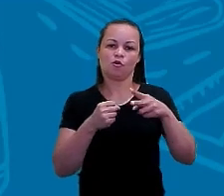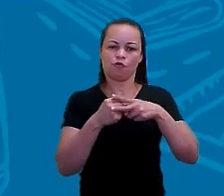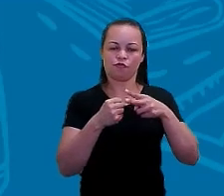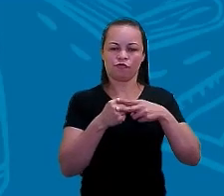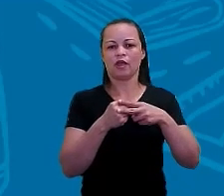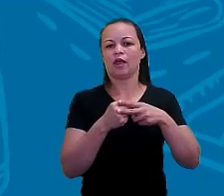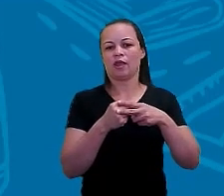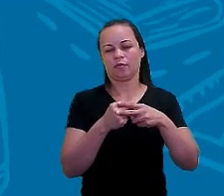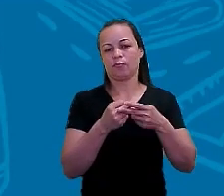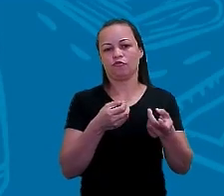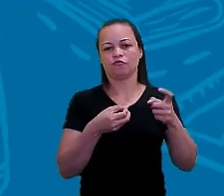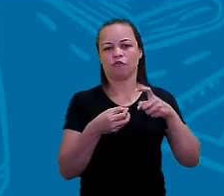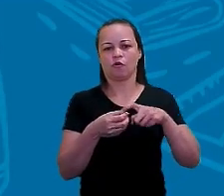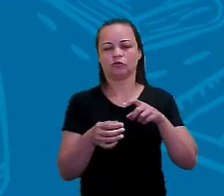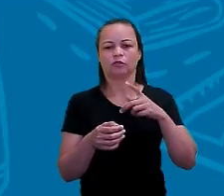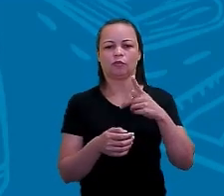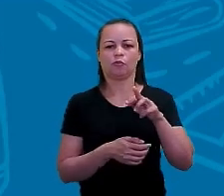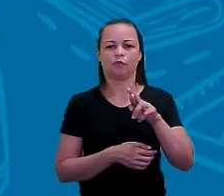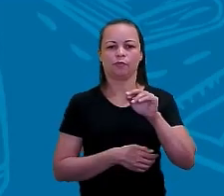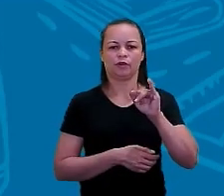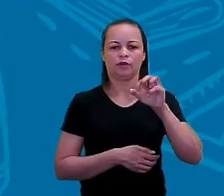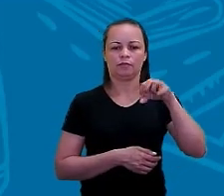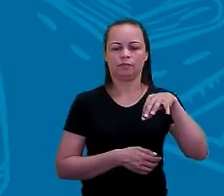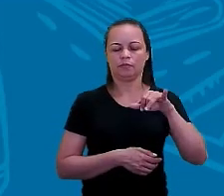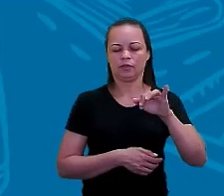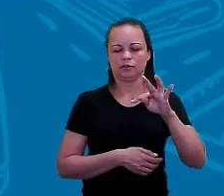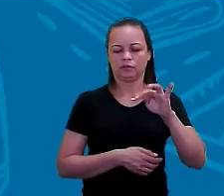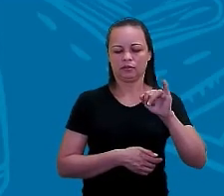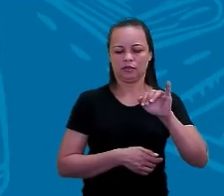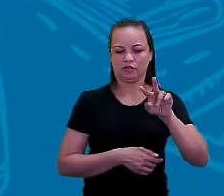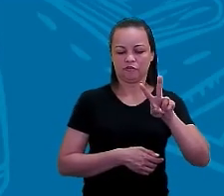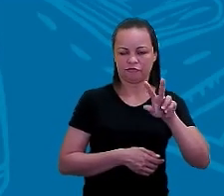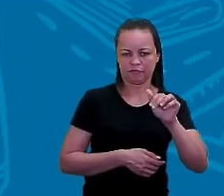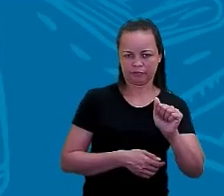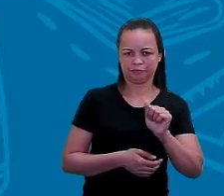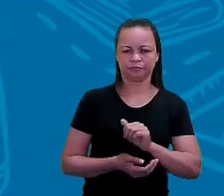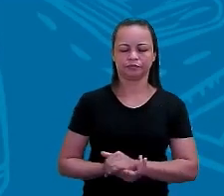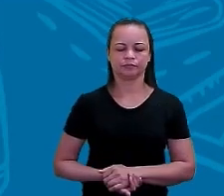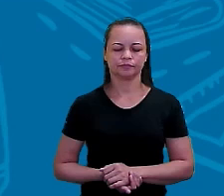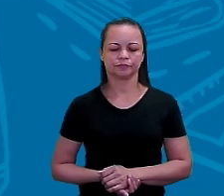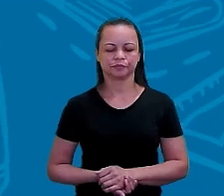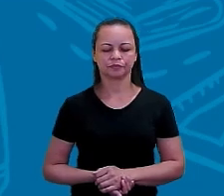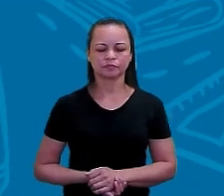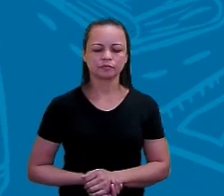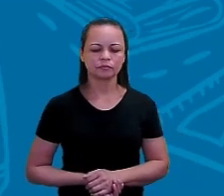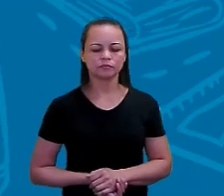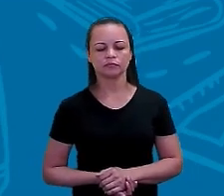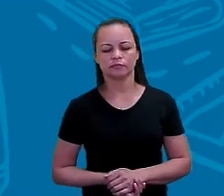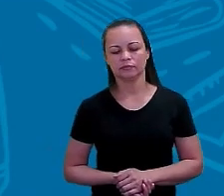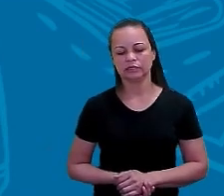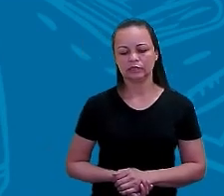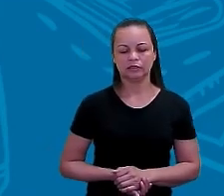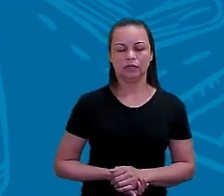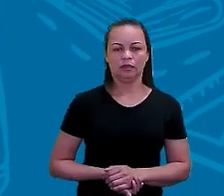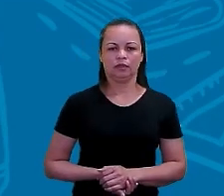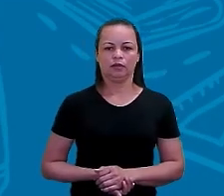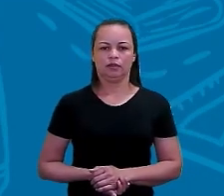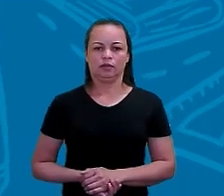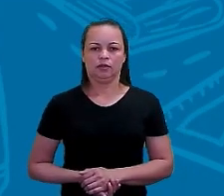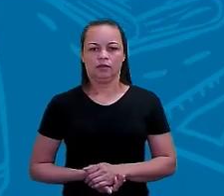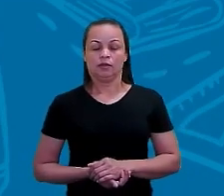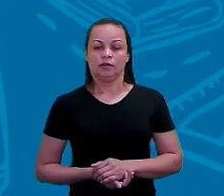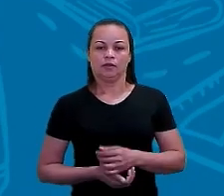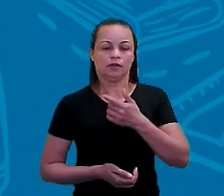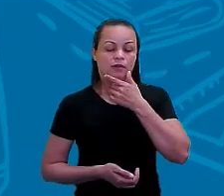forma primitiva. Ok? So, they enjoyed the trip. They enjoyed the trip. Eles